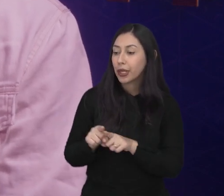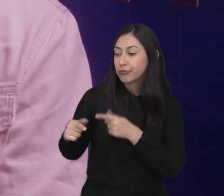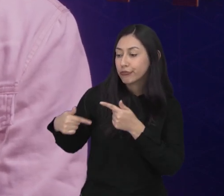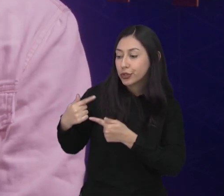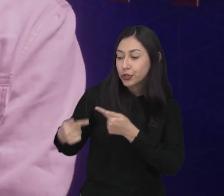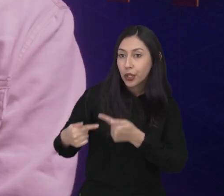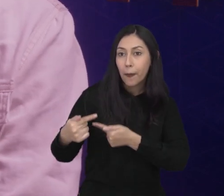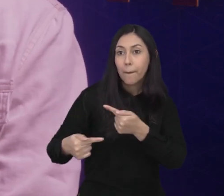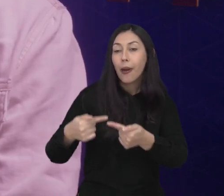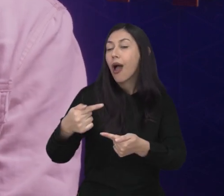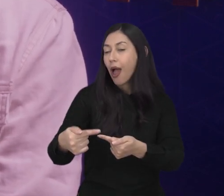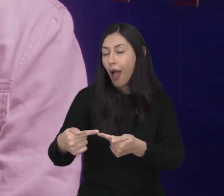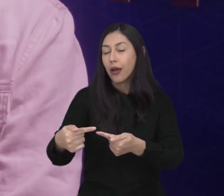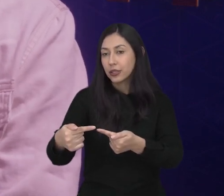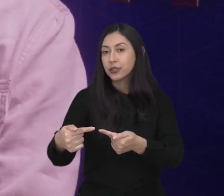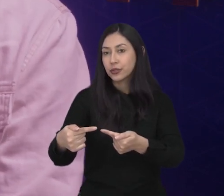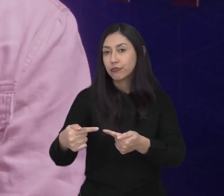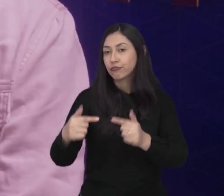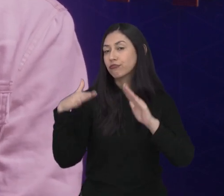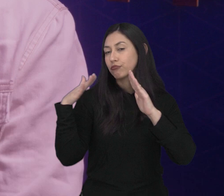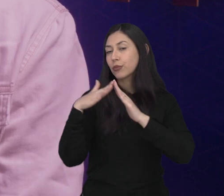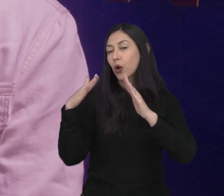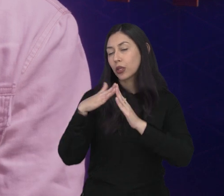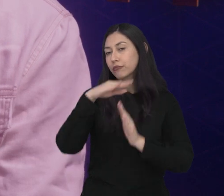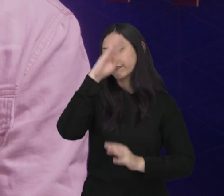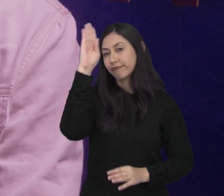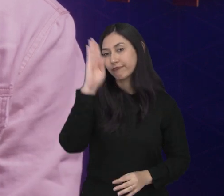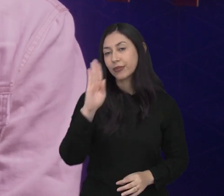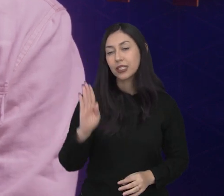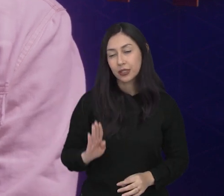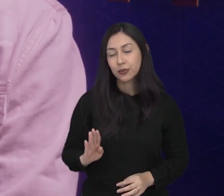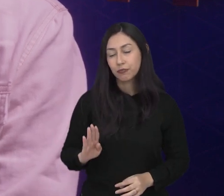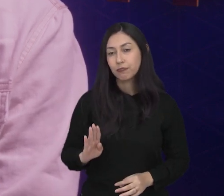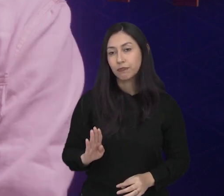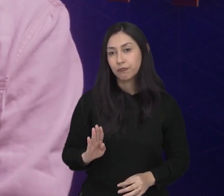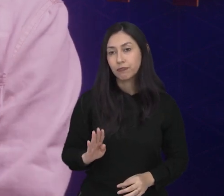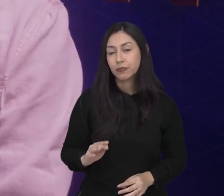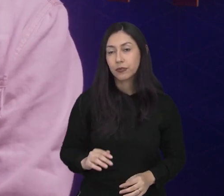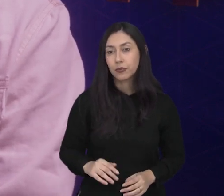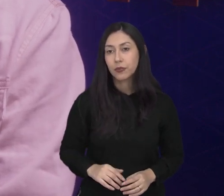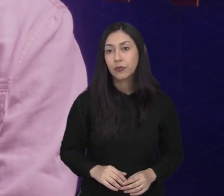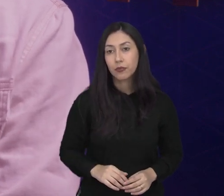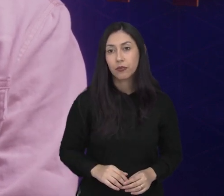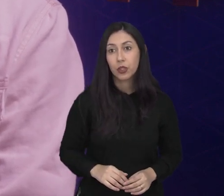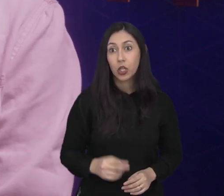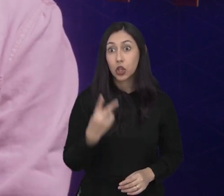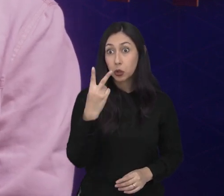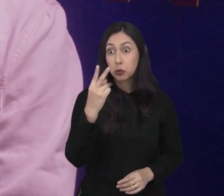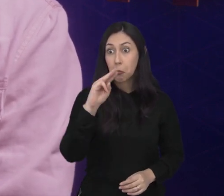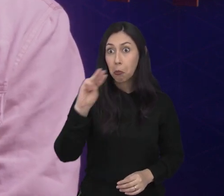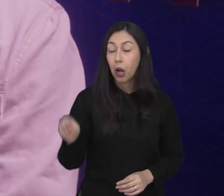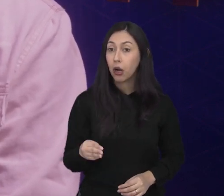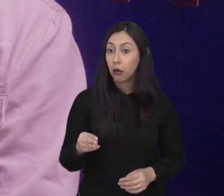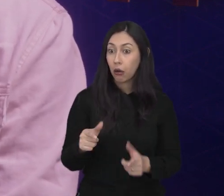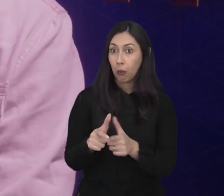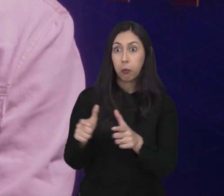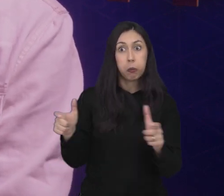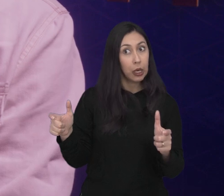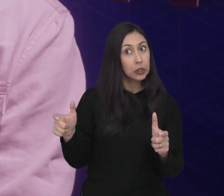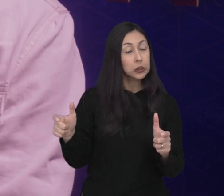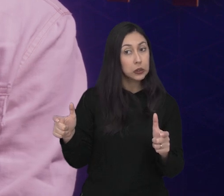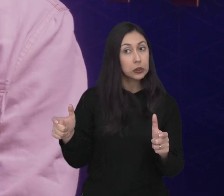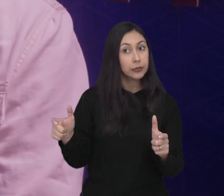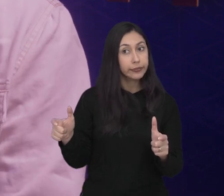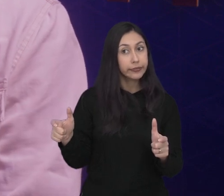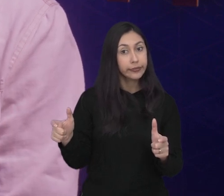japoneses e descendentes de japoneses, descendentes diretos de japoneses que vivem no Brasil atualmente. 2 milhões, né? É